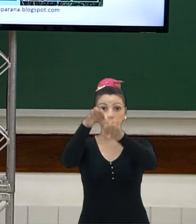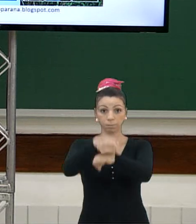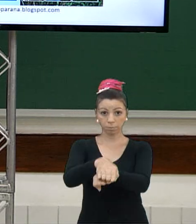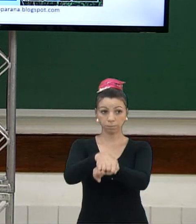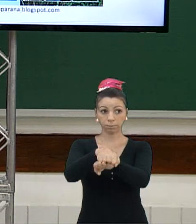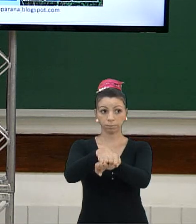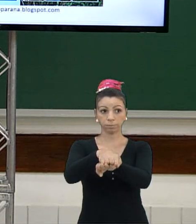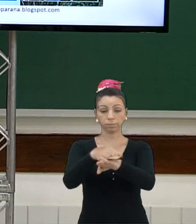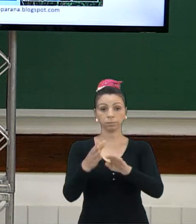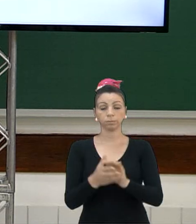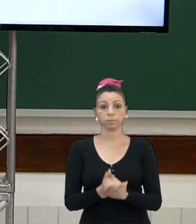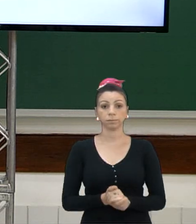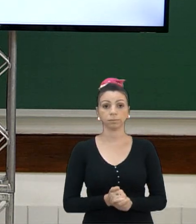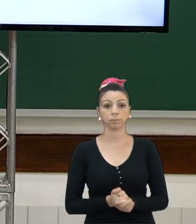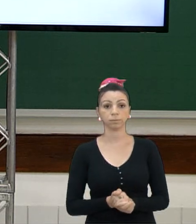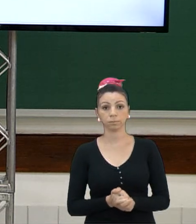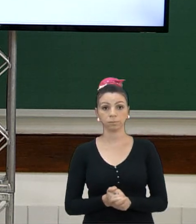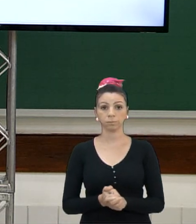isso ainda hoje.